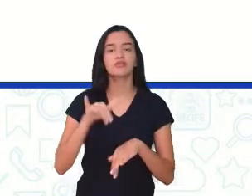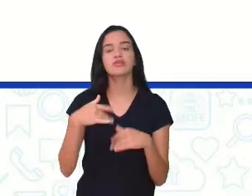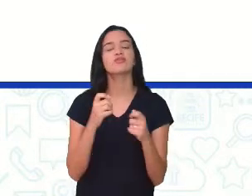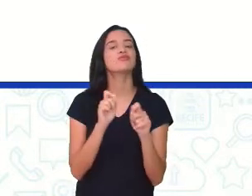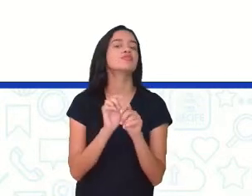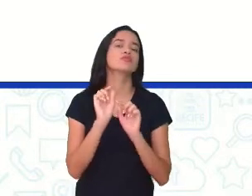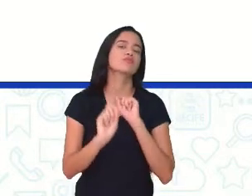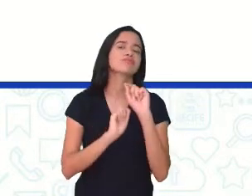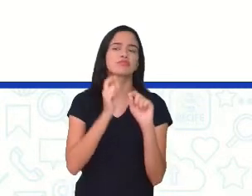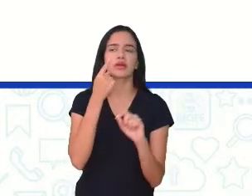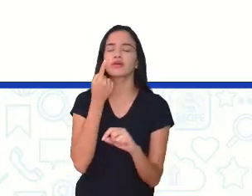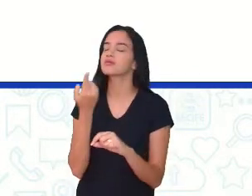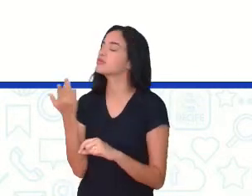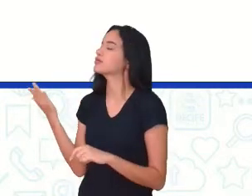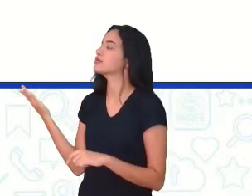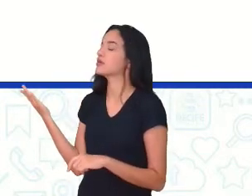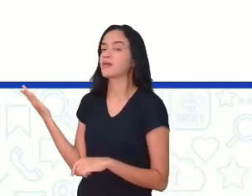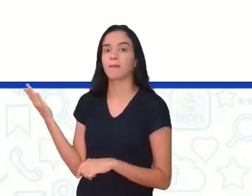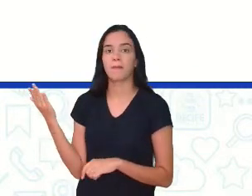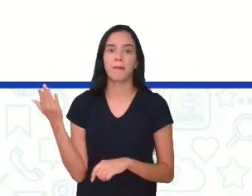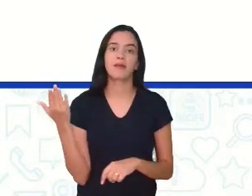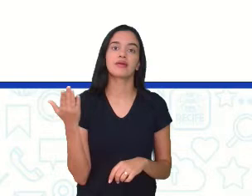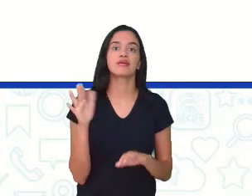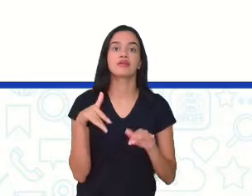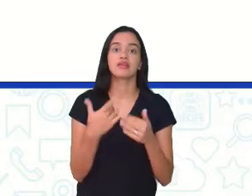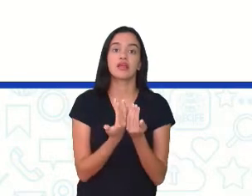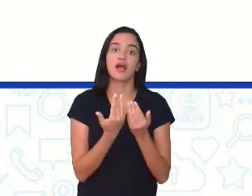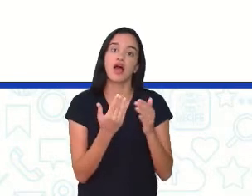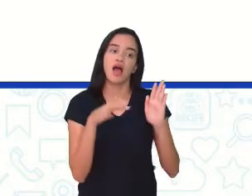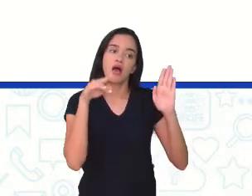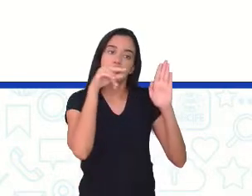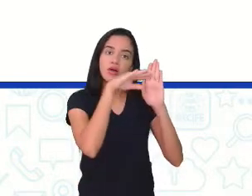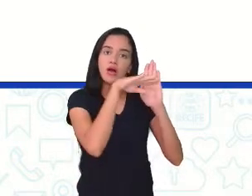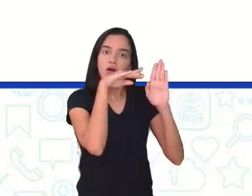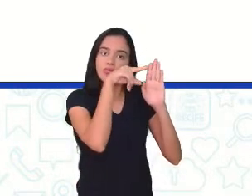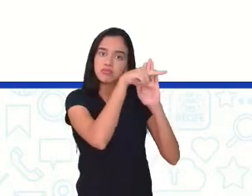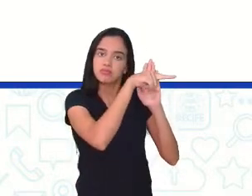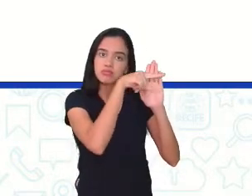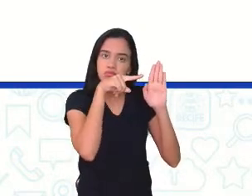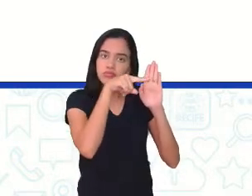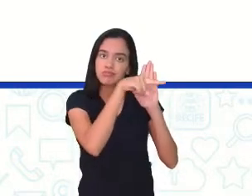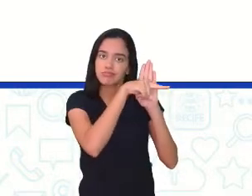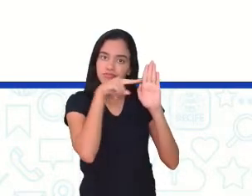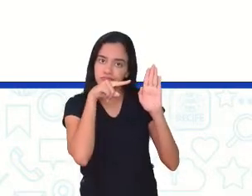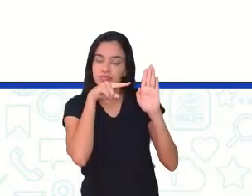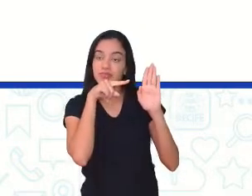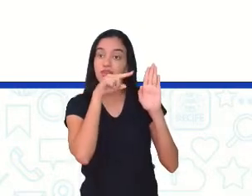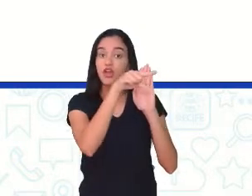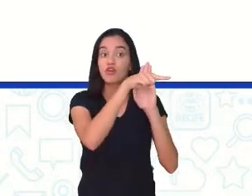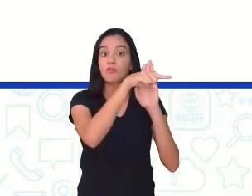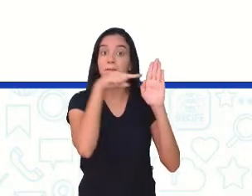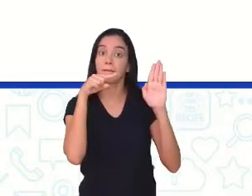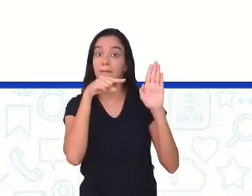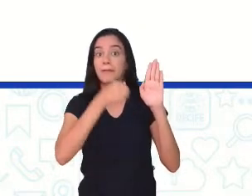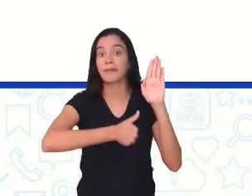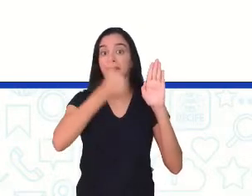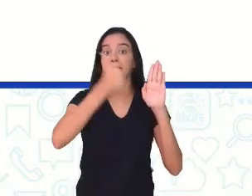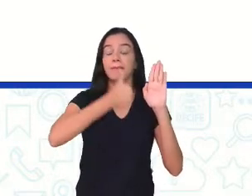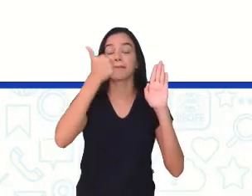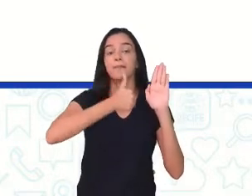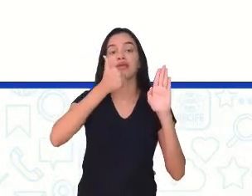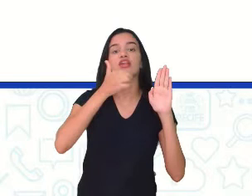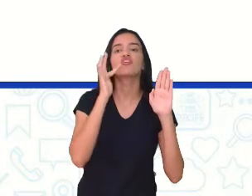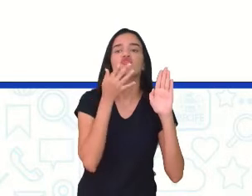aqui, ó? Coloquei na primeira linha as frutas e na segunda linha a